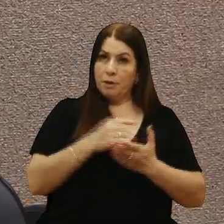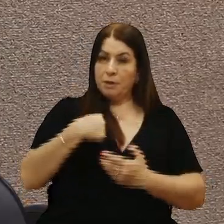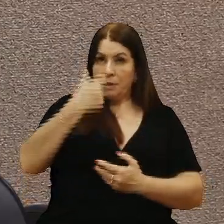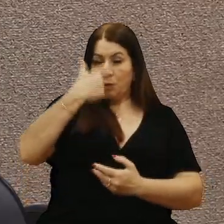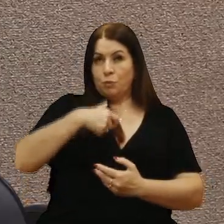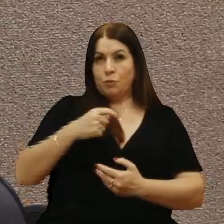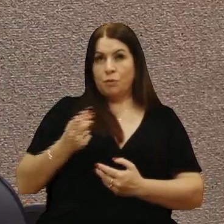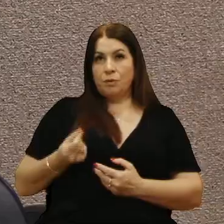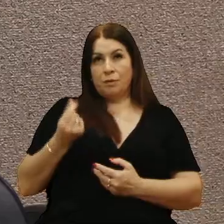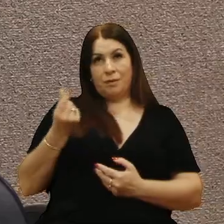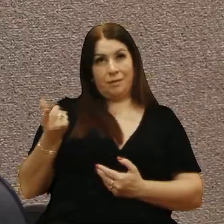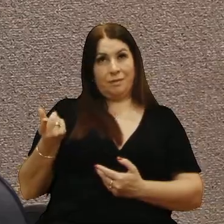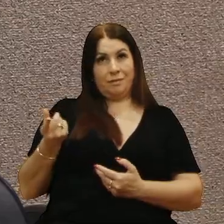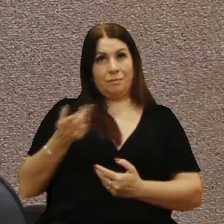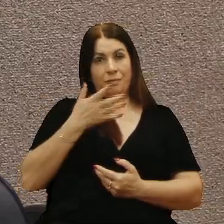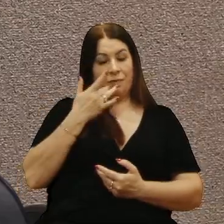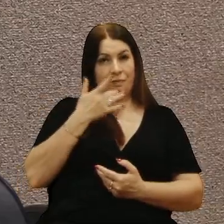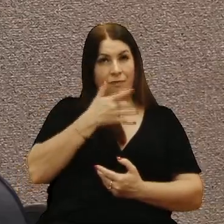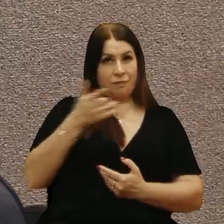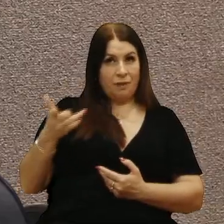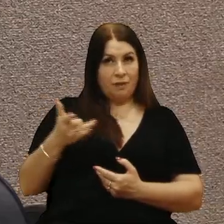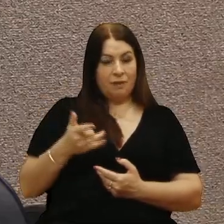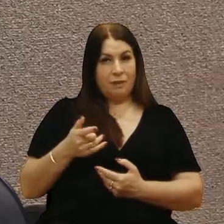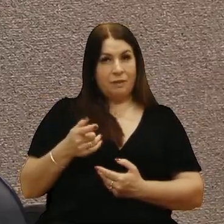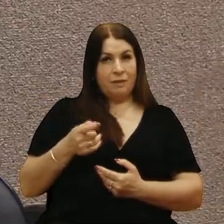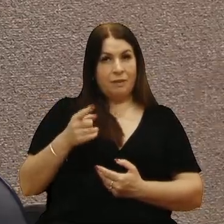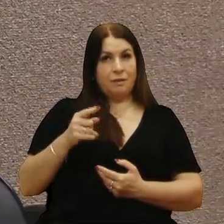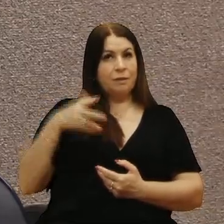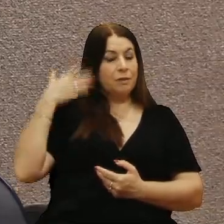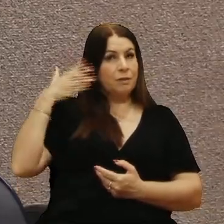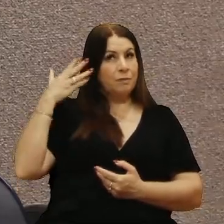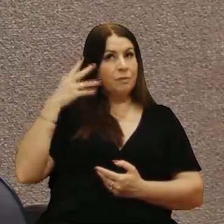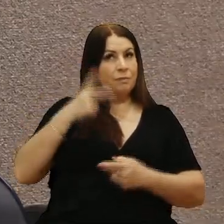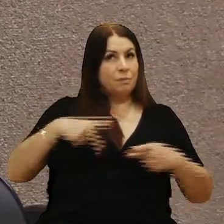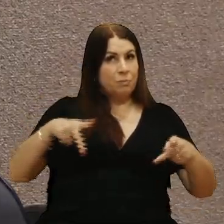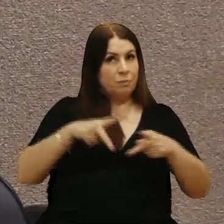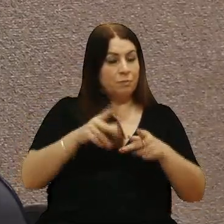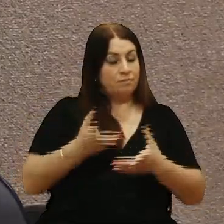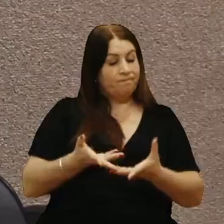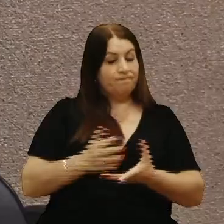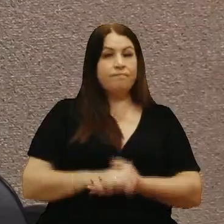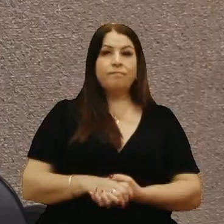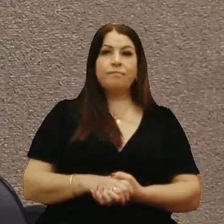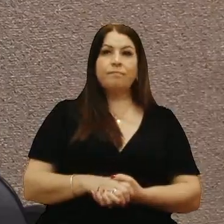rico. É muito fácil isso, esse discurso populista que o senhor faz.